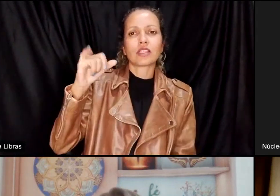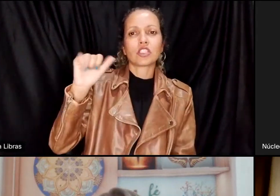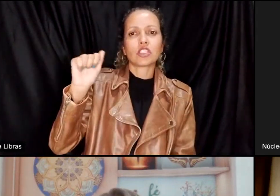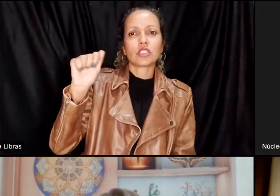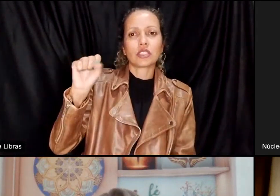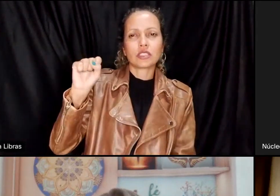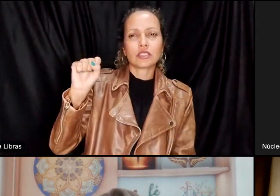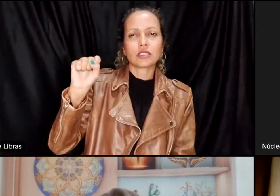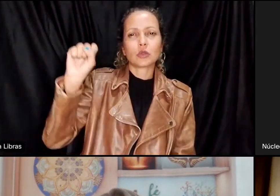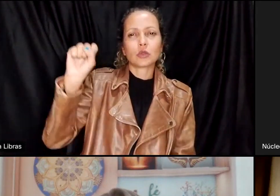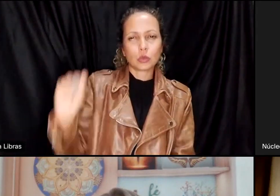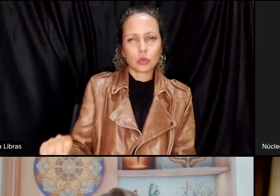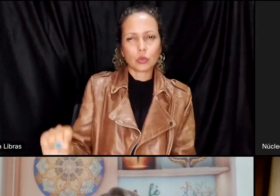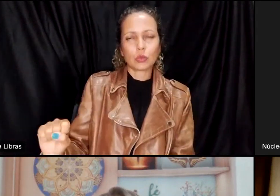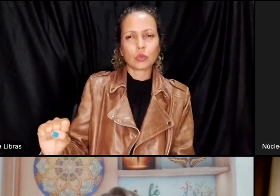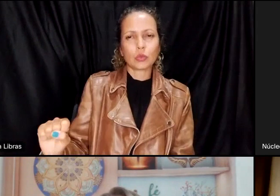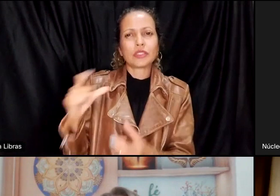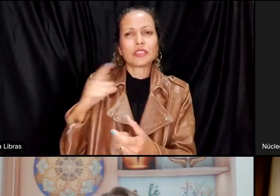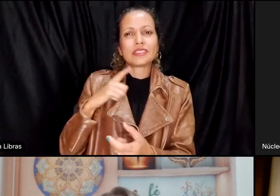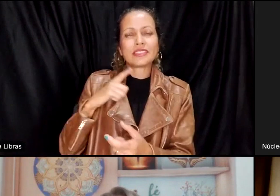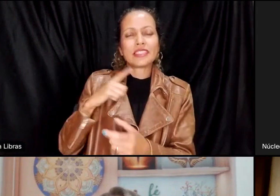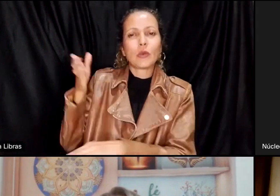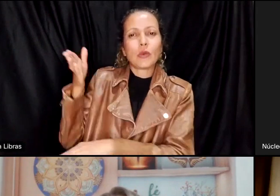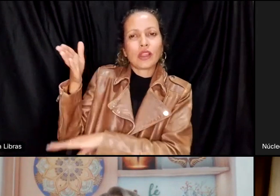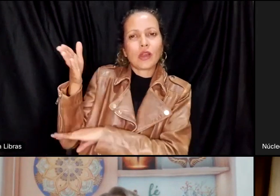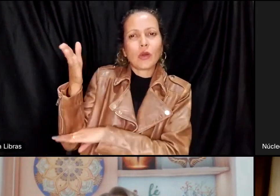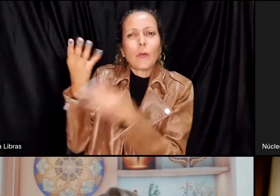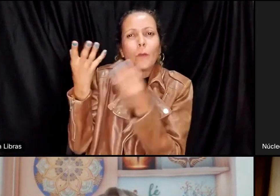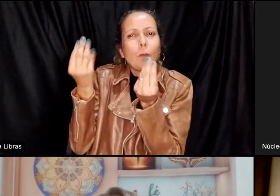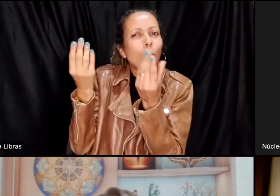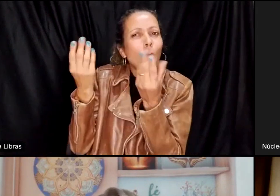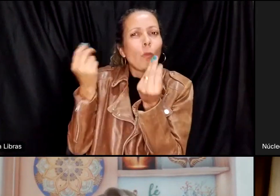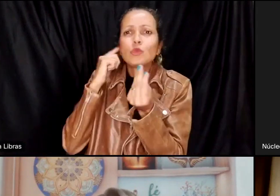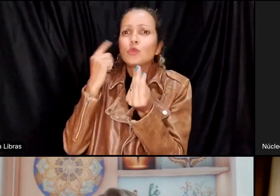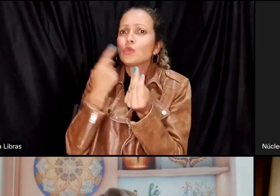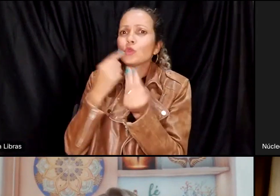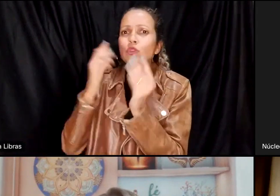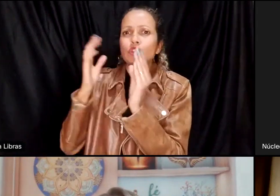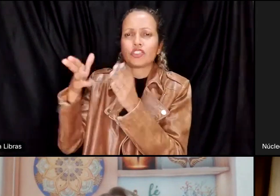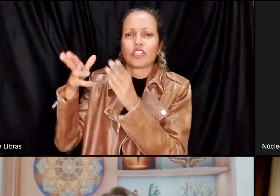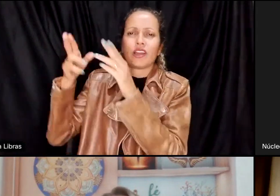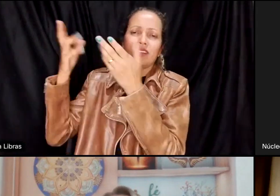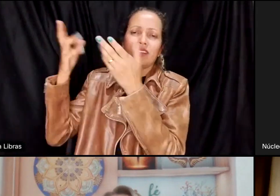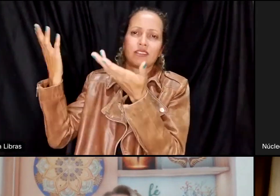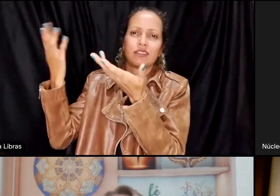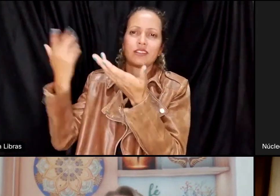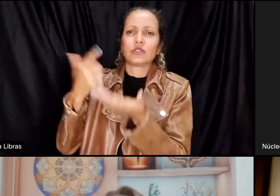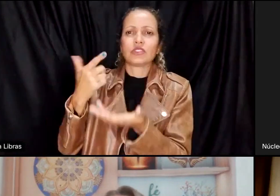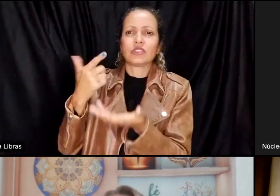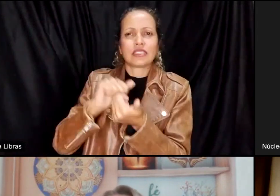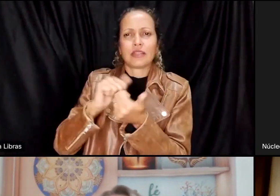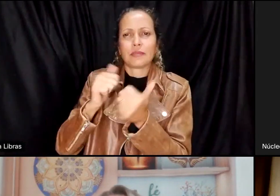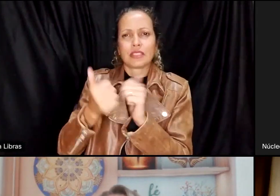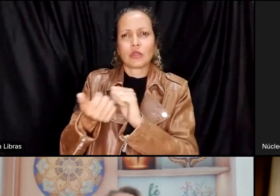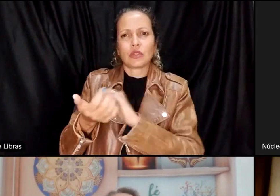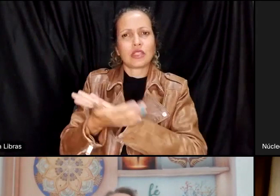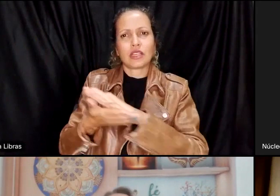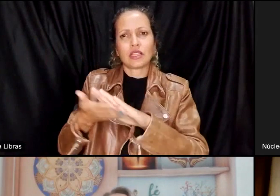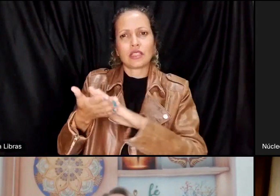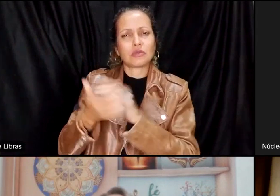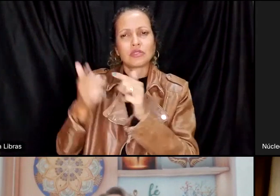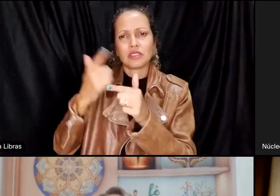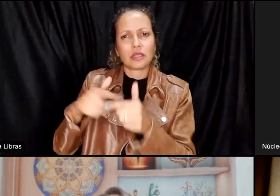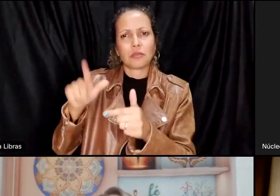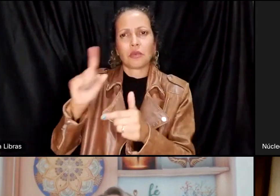cheio de surdo. E aí, eu falei, e não tinha nada no hotel adaptado. Aí, eu até falei para ele, mas o que